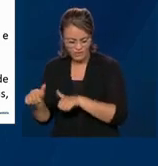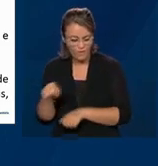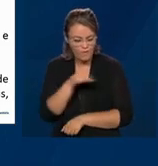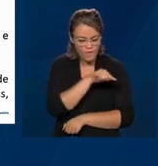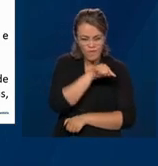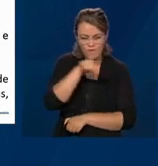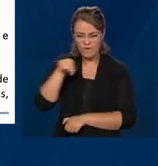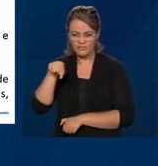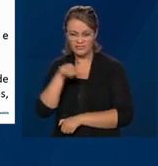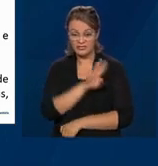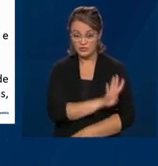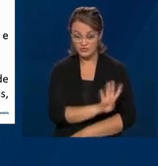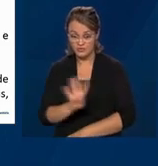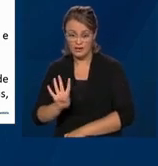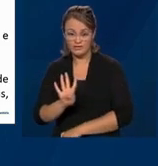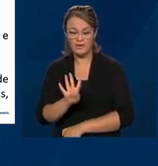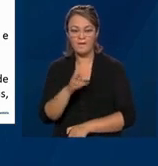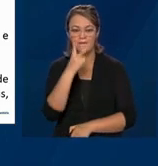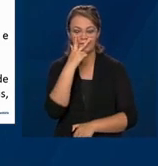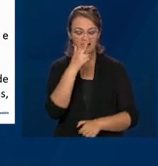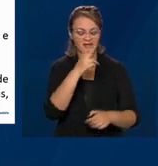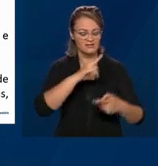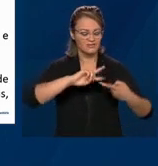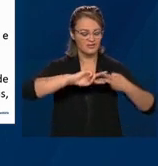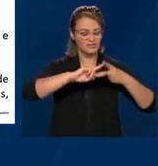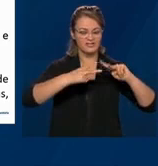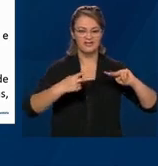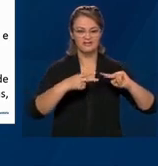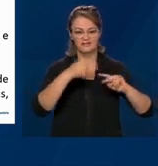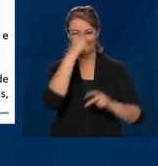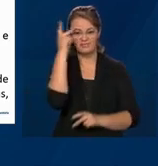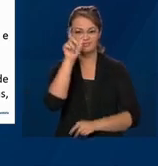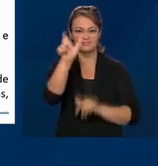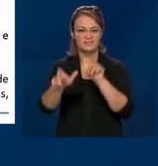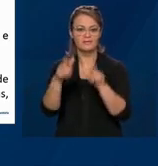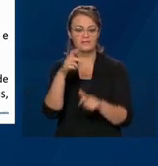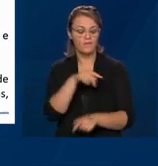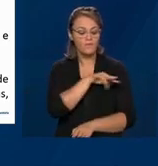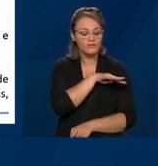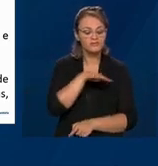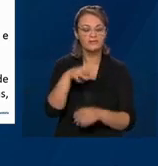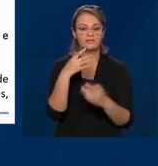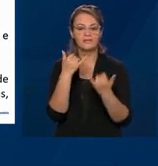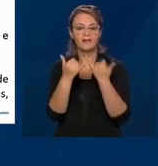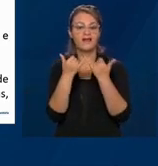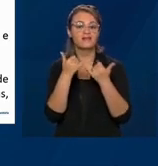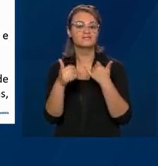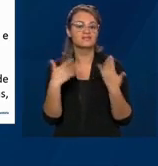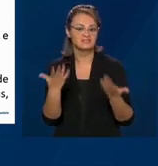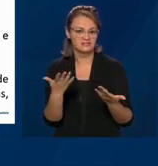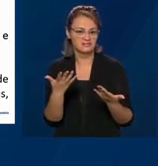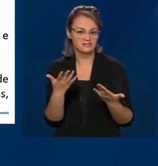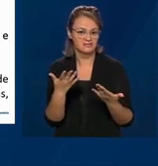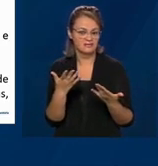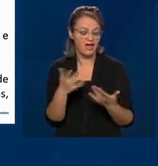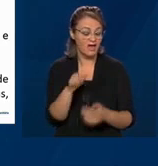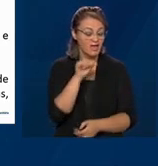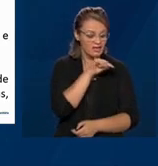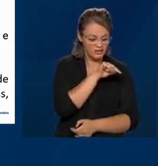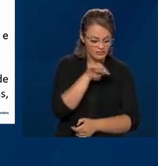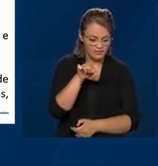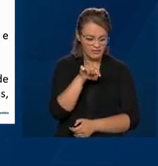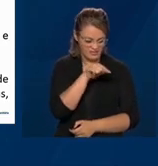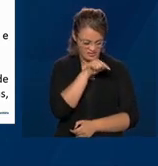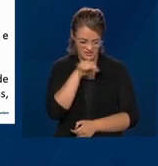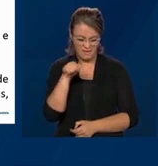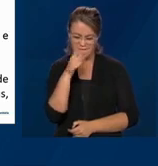com o sequenciamento genético público. E a ideia é justamente essa: quanto mais próximo do que é o genoma